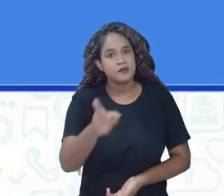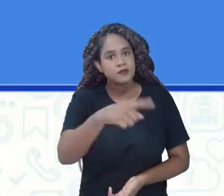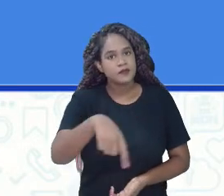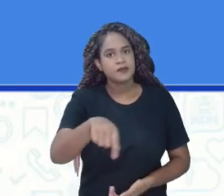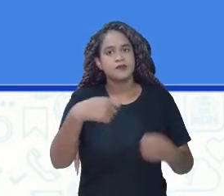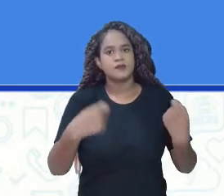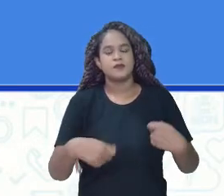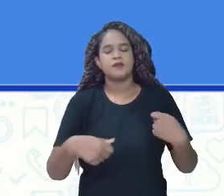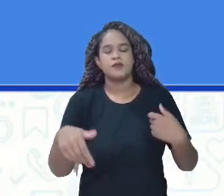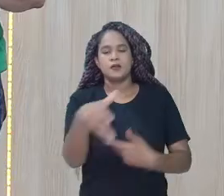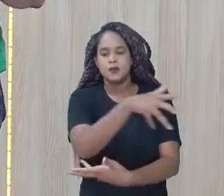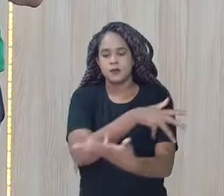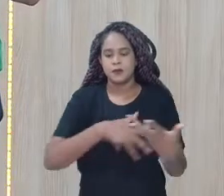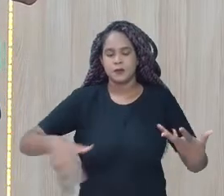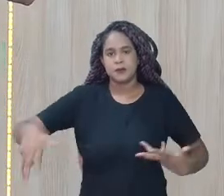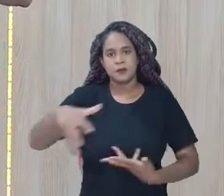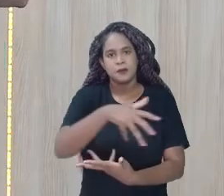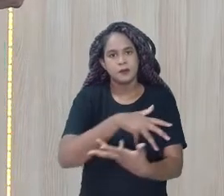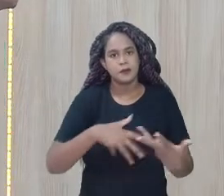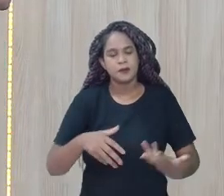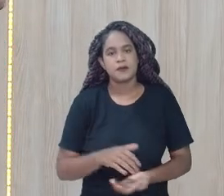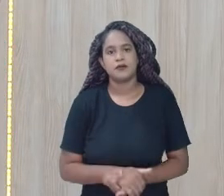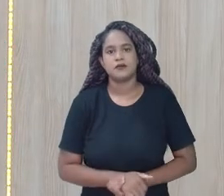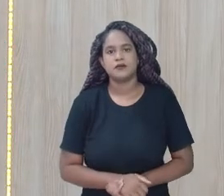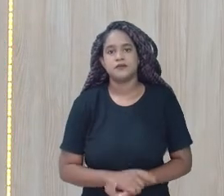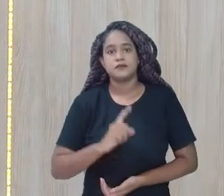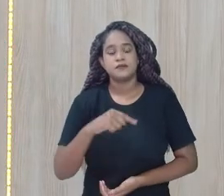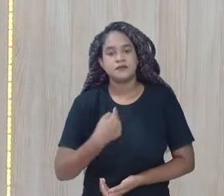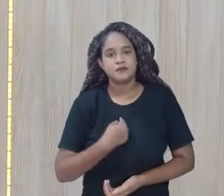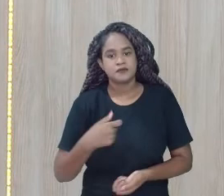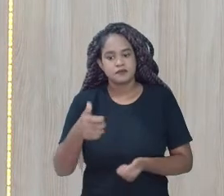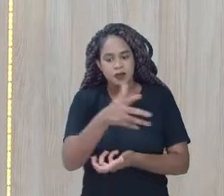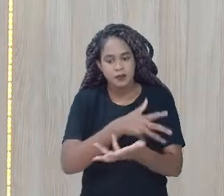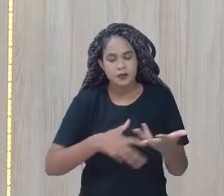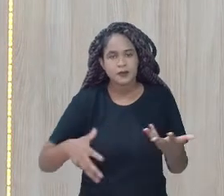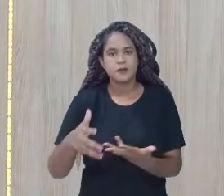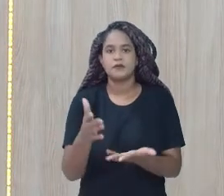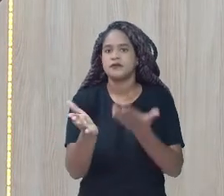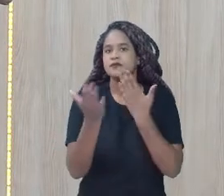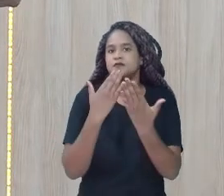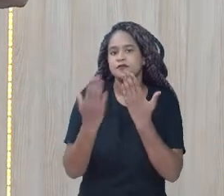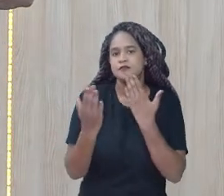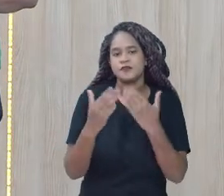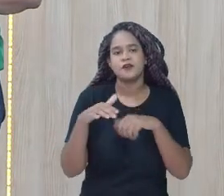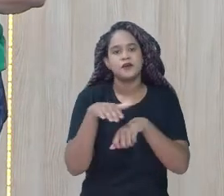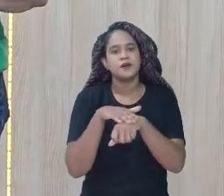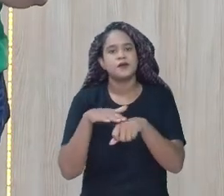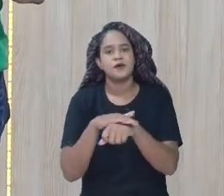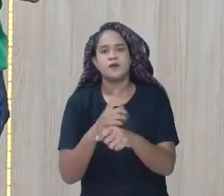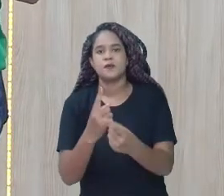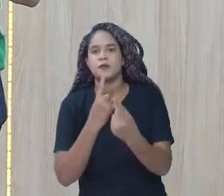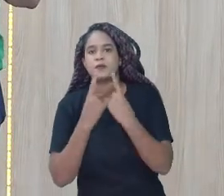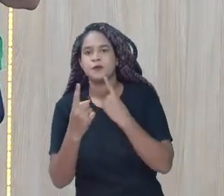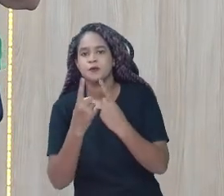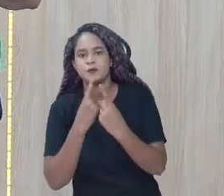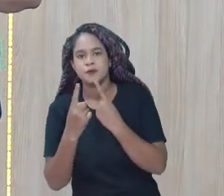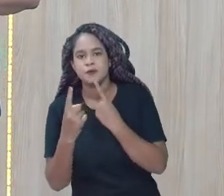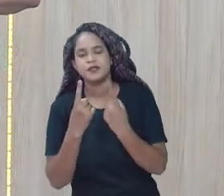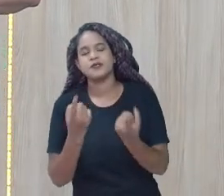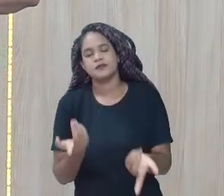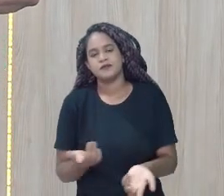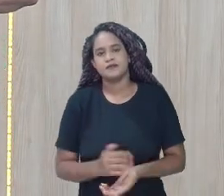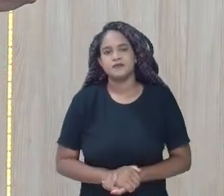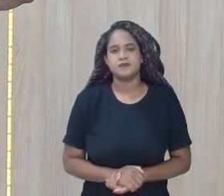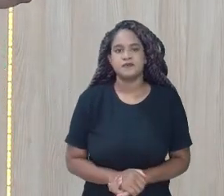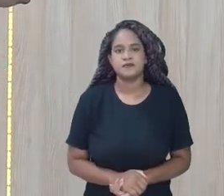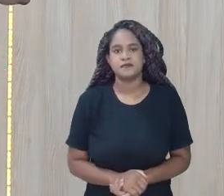interagindo, claro, a gente interage com as outras pessoas através do diálogo, da conversa, do bom humor também,